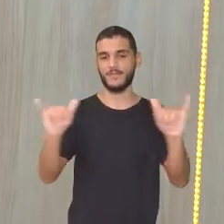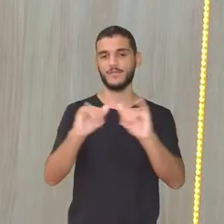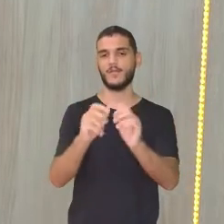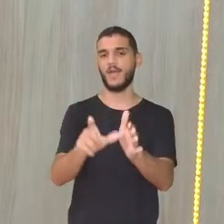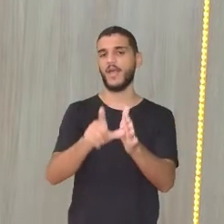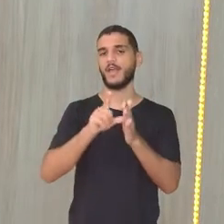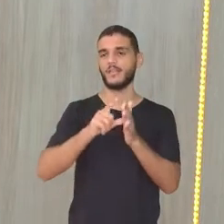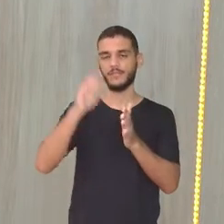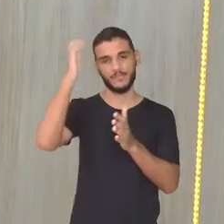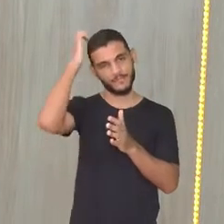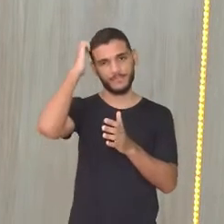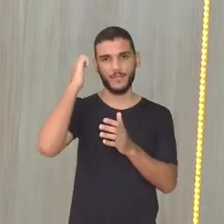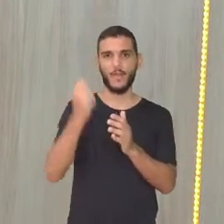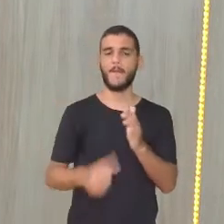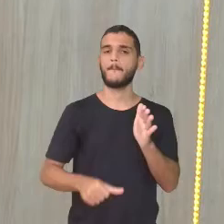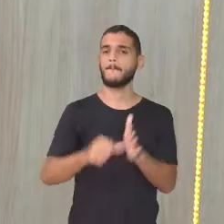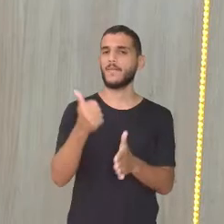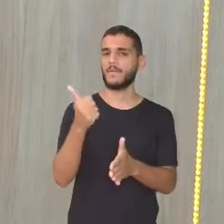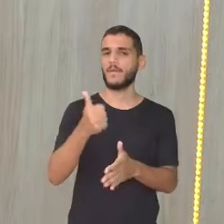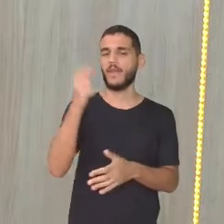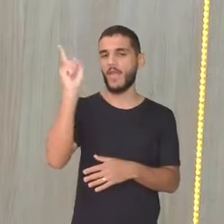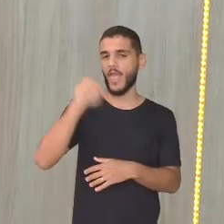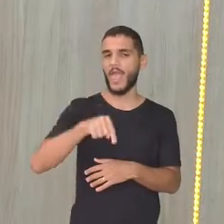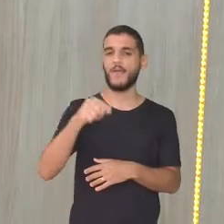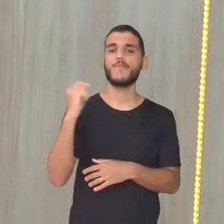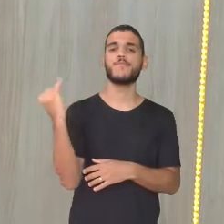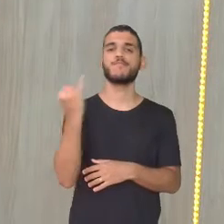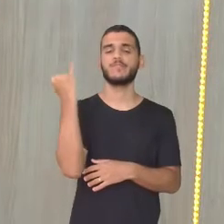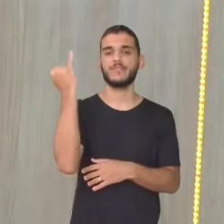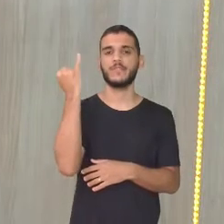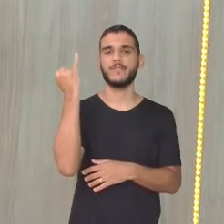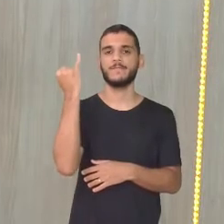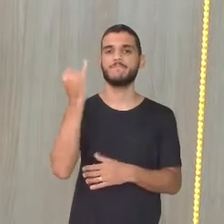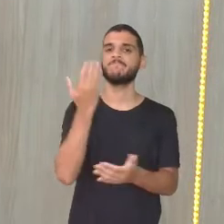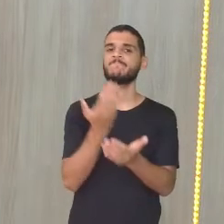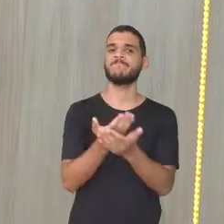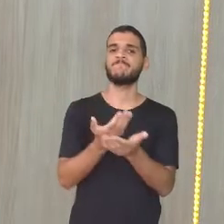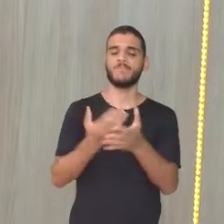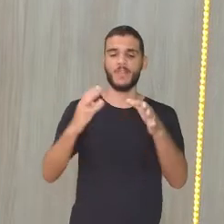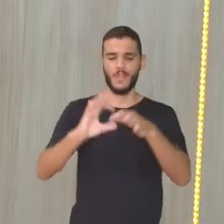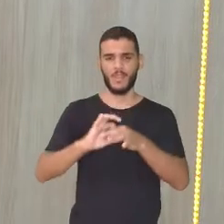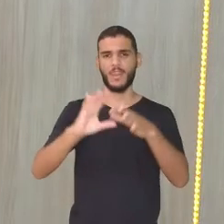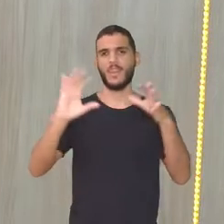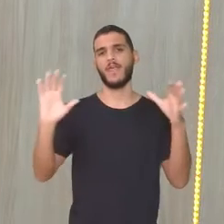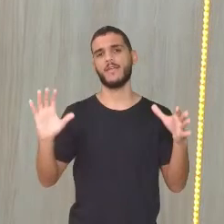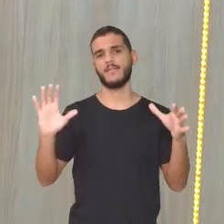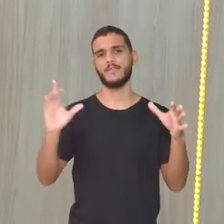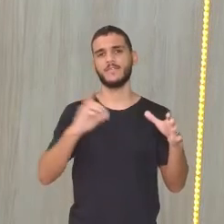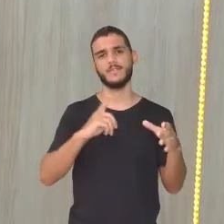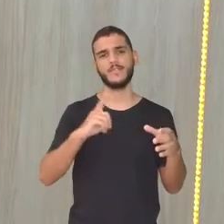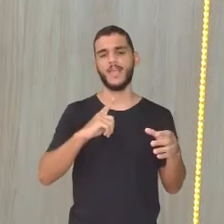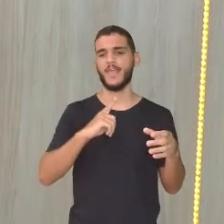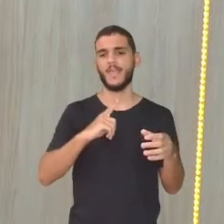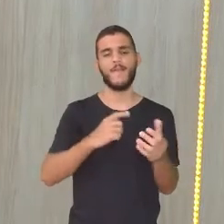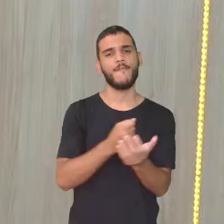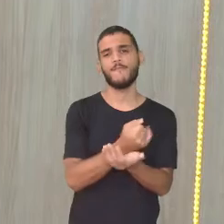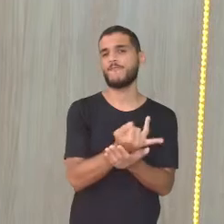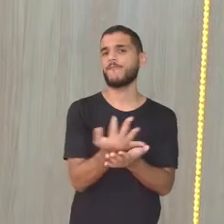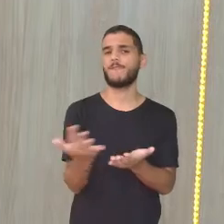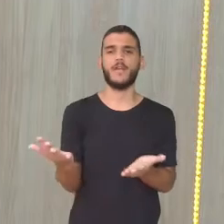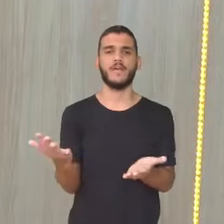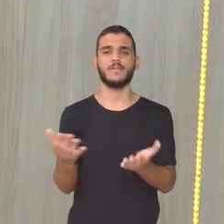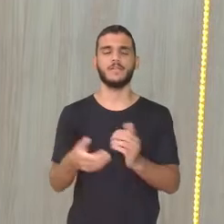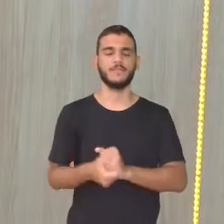é aquele que é fundamental, né? Nossa aula, ela está disponível aí para vocês de diferentes formas, né? Uma